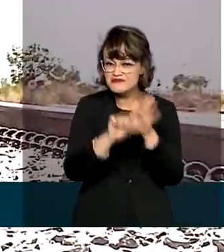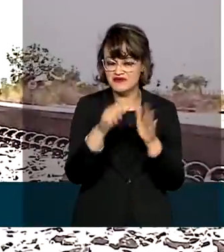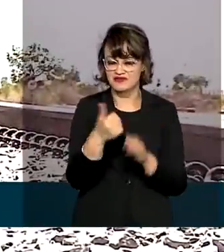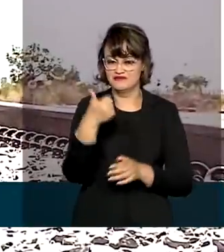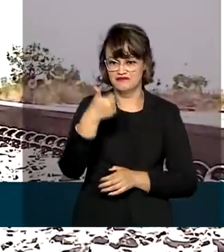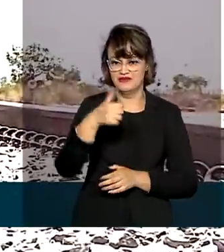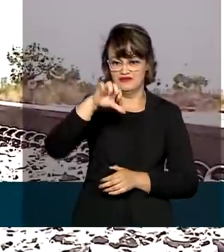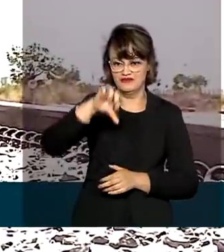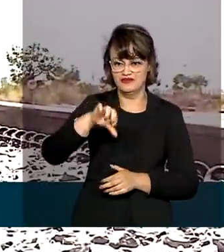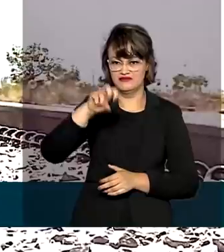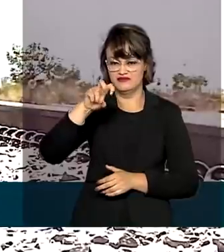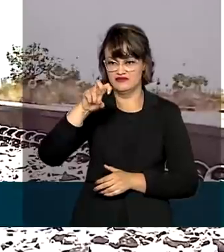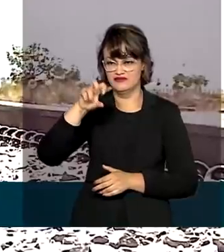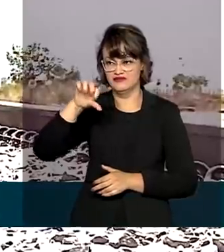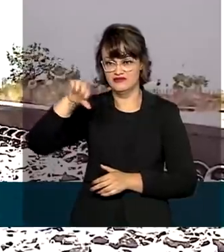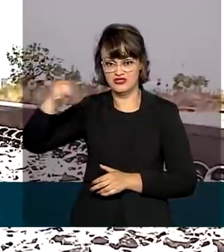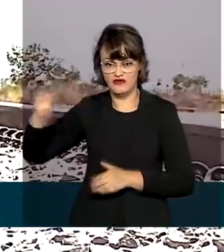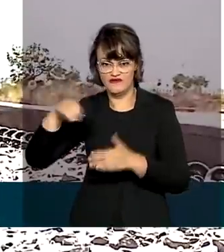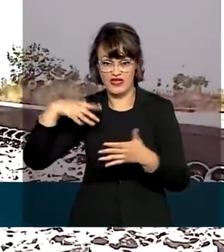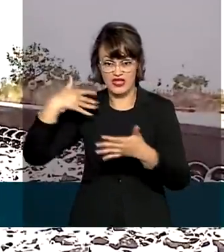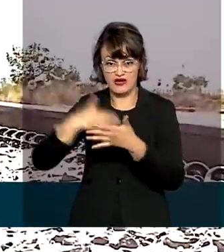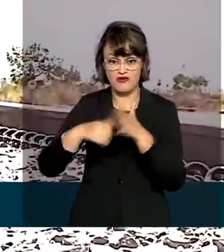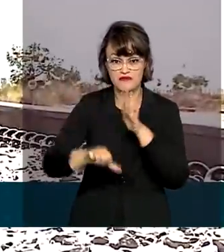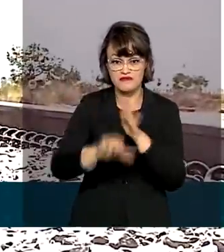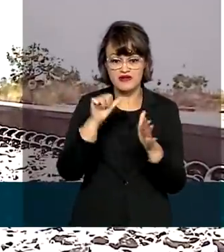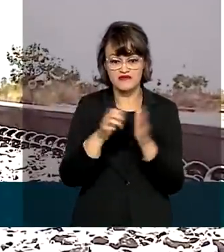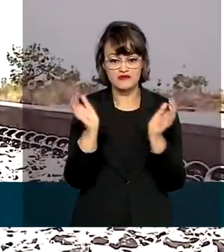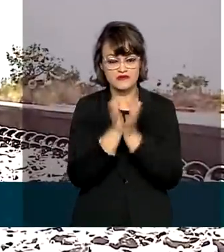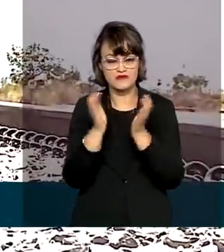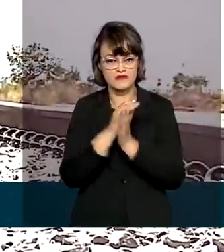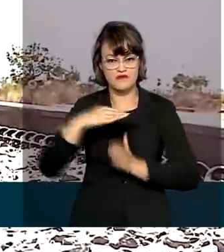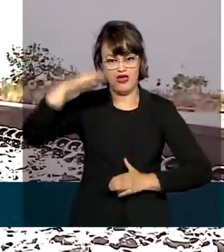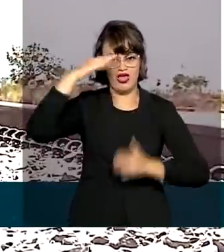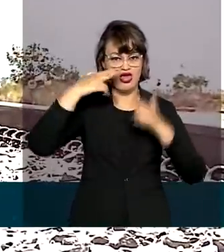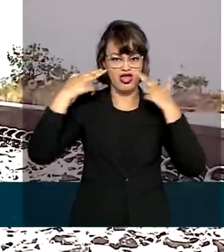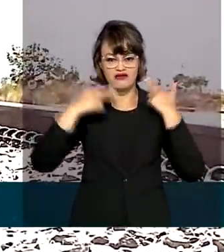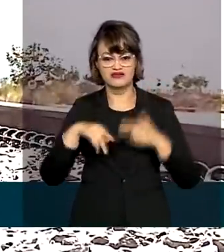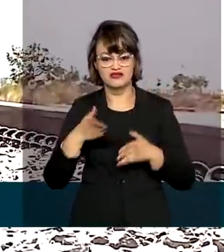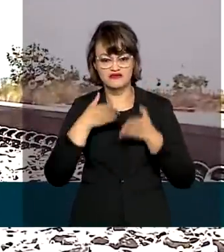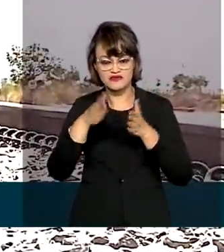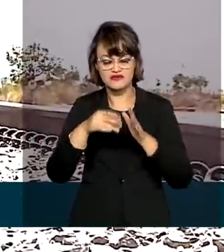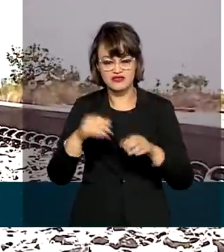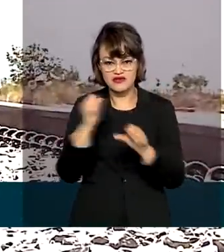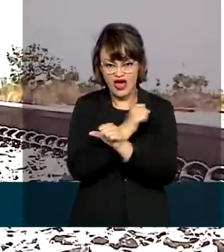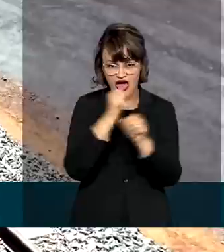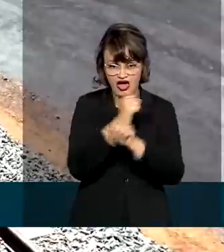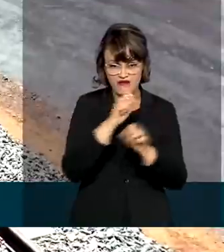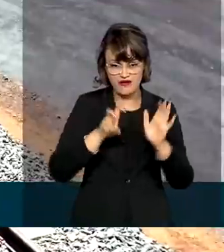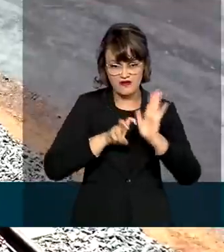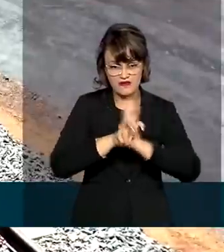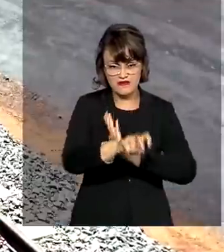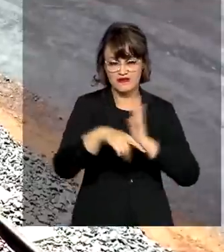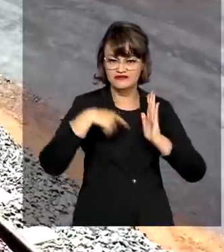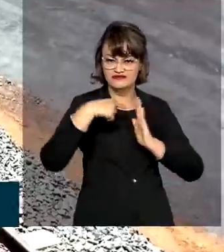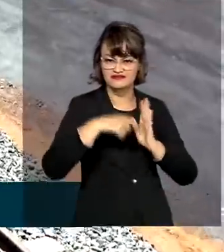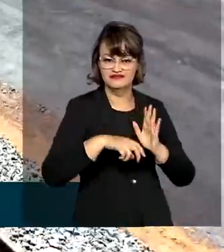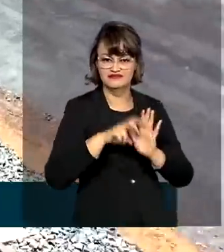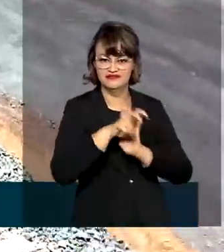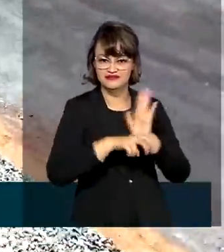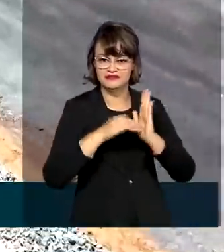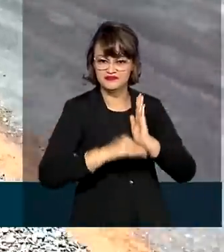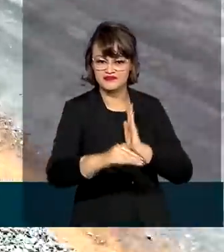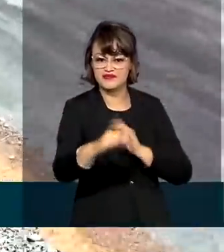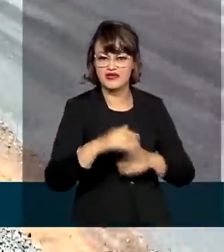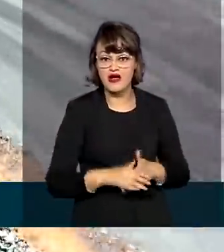1990 que um batalhão de engenharia do Exército assume uma obra de ferrovia. Os militares vão